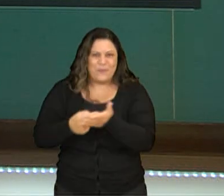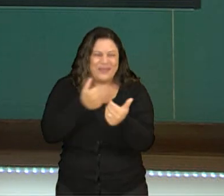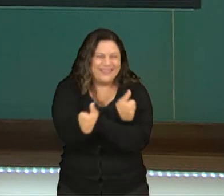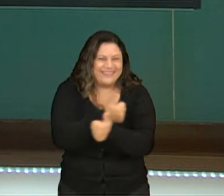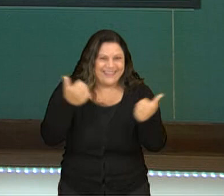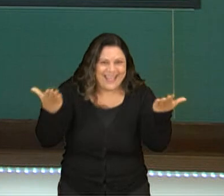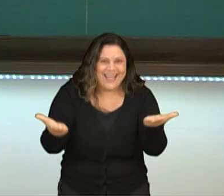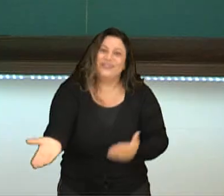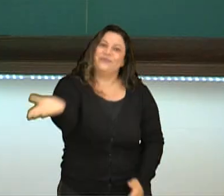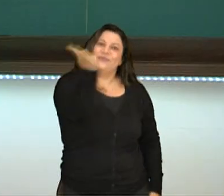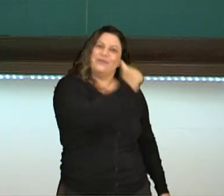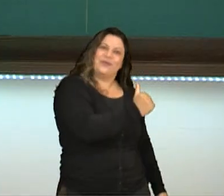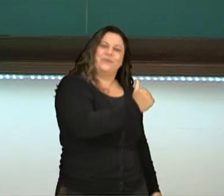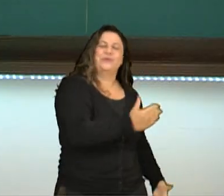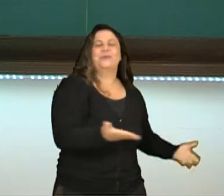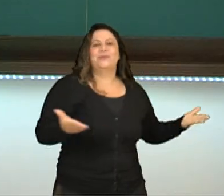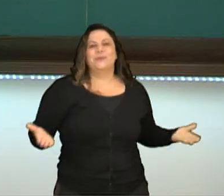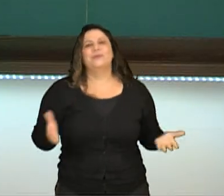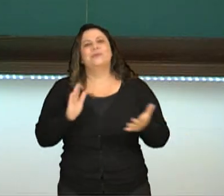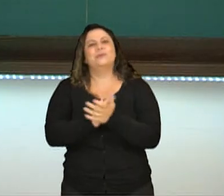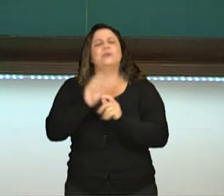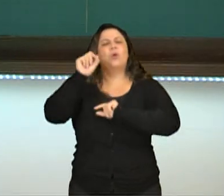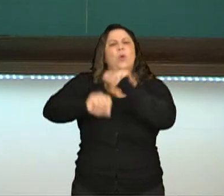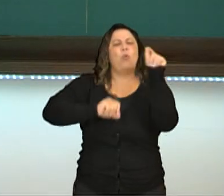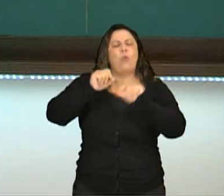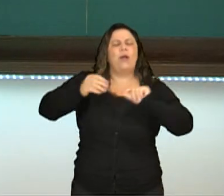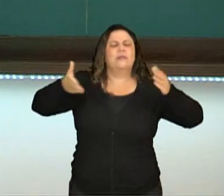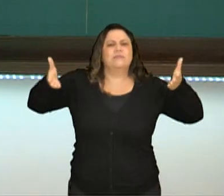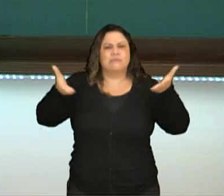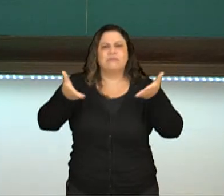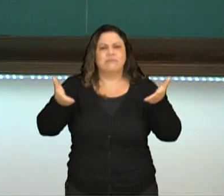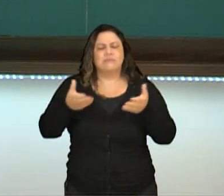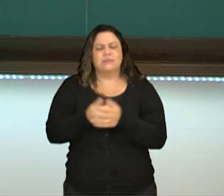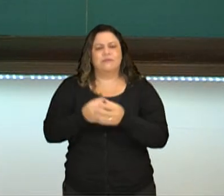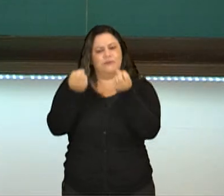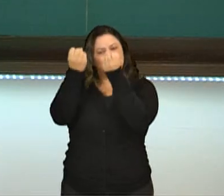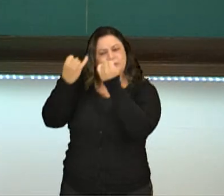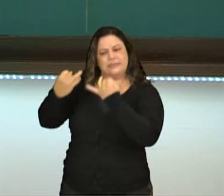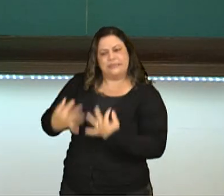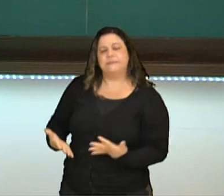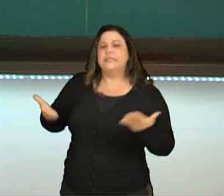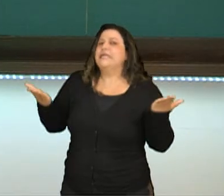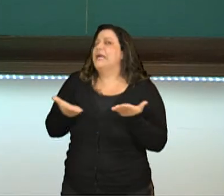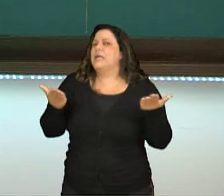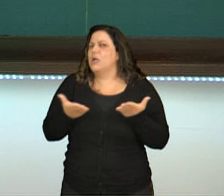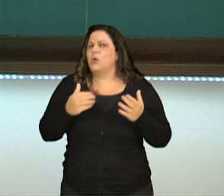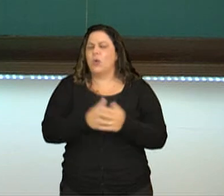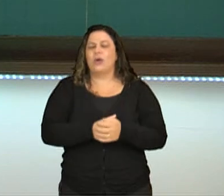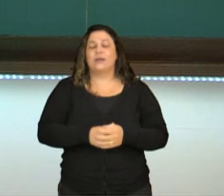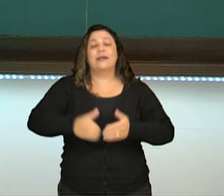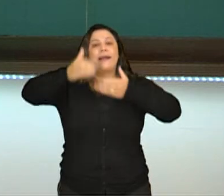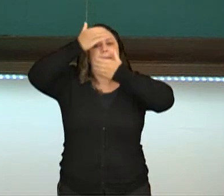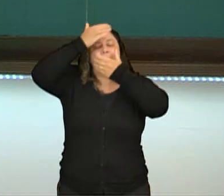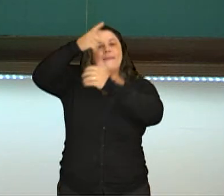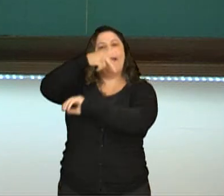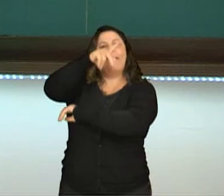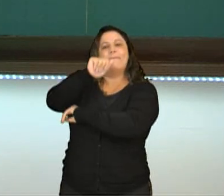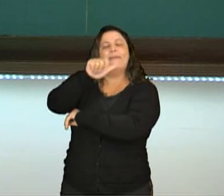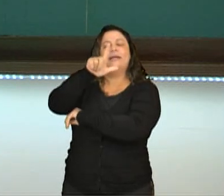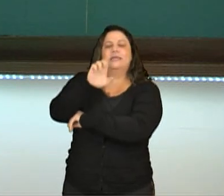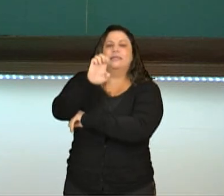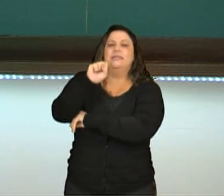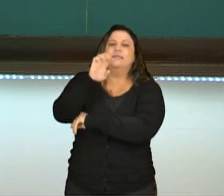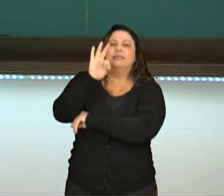bebê? Vem com a gente, porque qual é a questão da atualidade que nós vamos falar? A questão Palestina, a